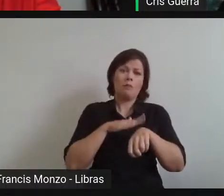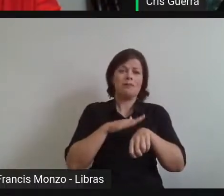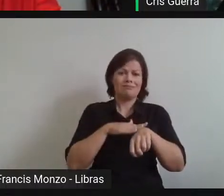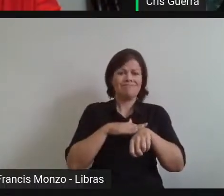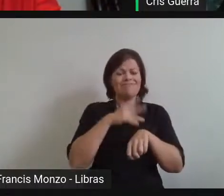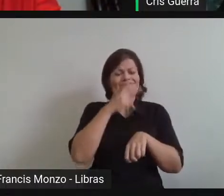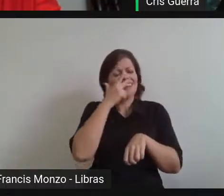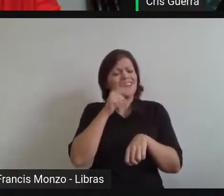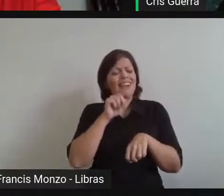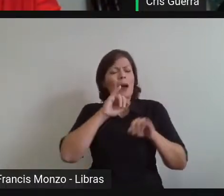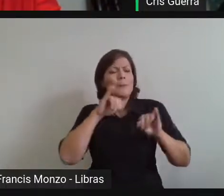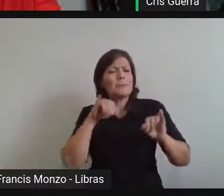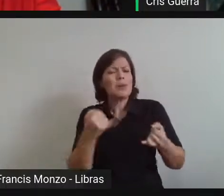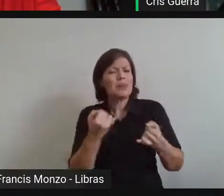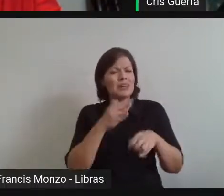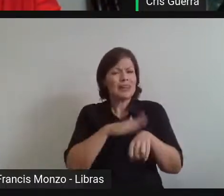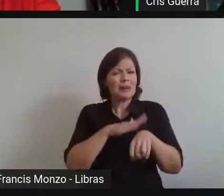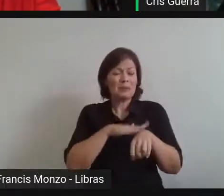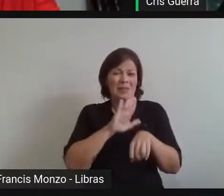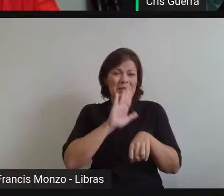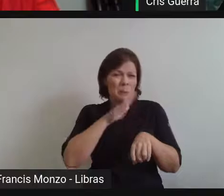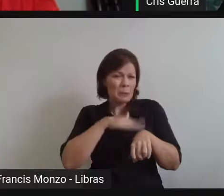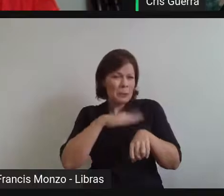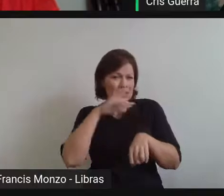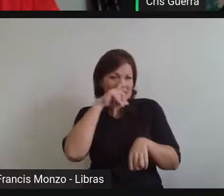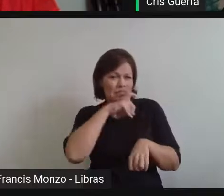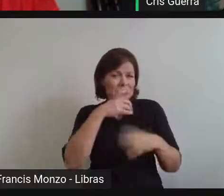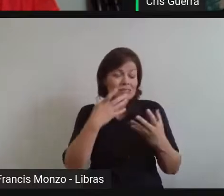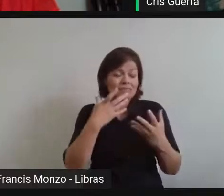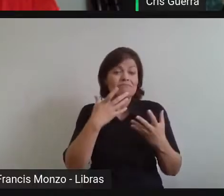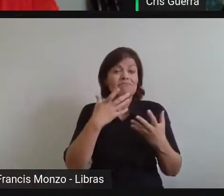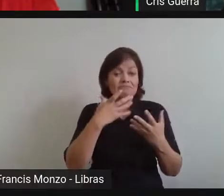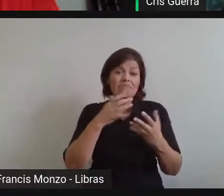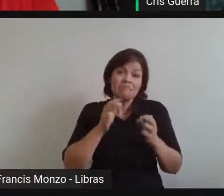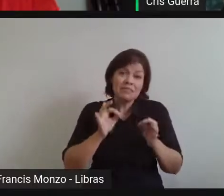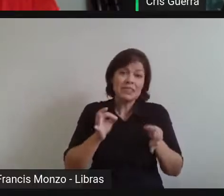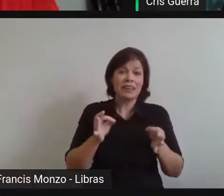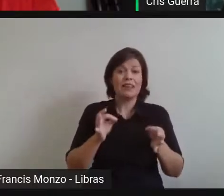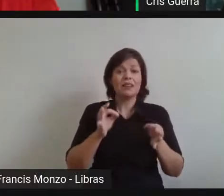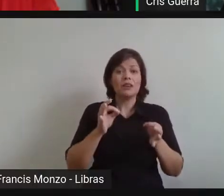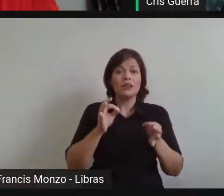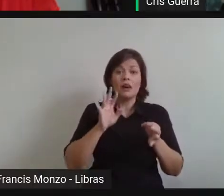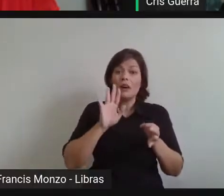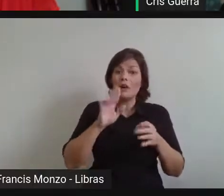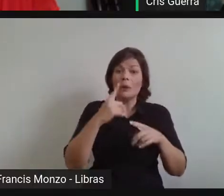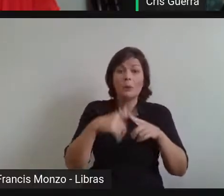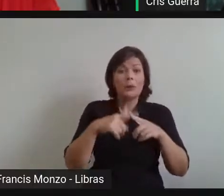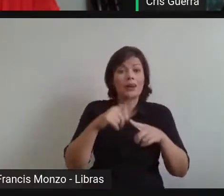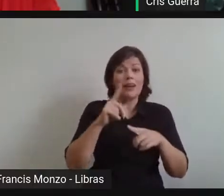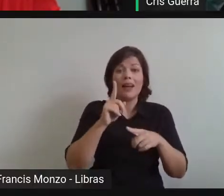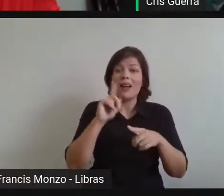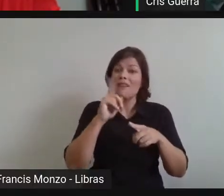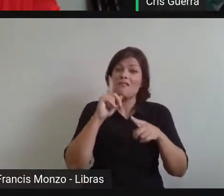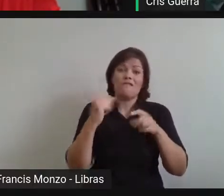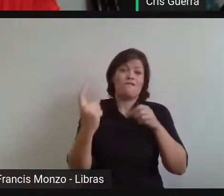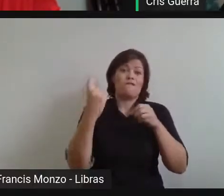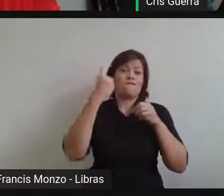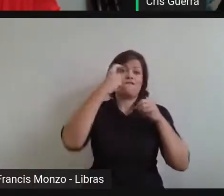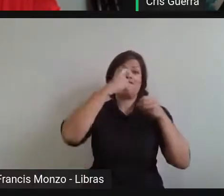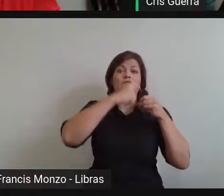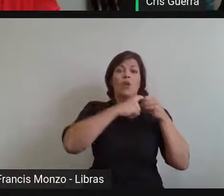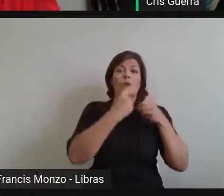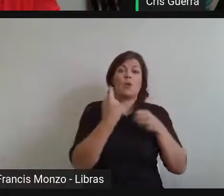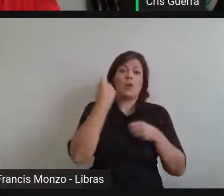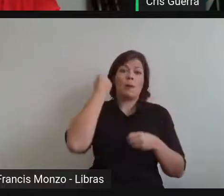um momento como esse, mas eu acho que não vai voltar. A gente não vai viver de novo um momento em que a gente